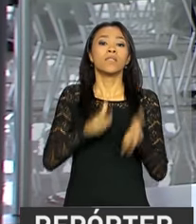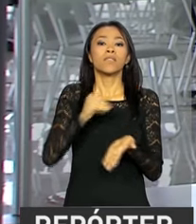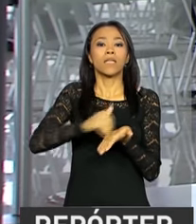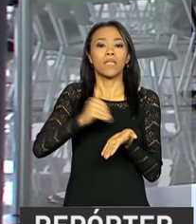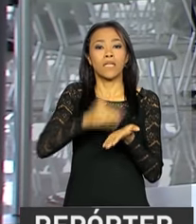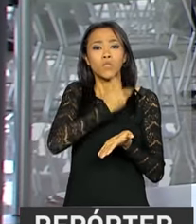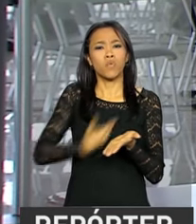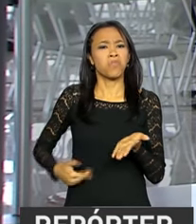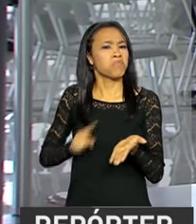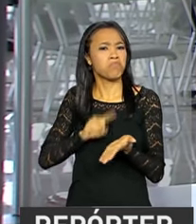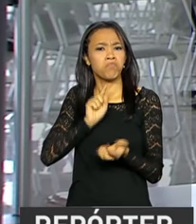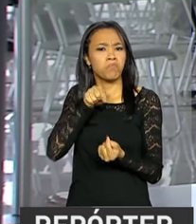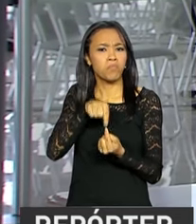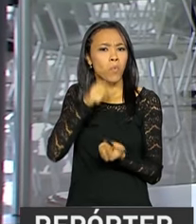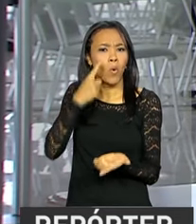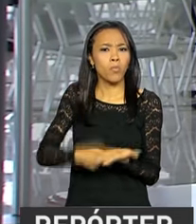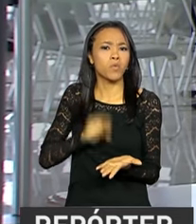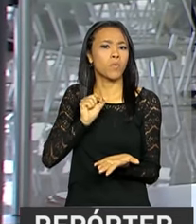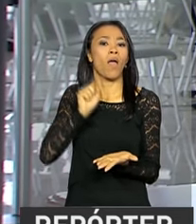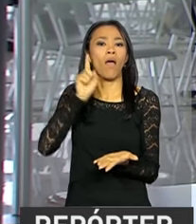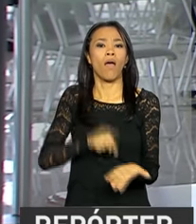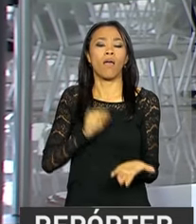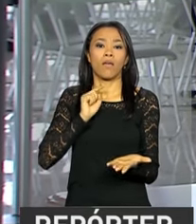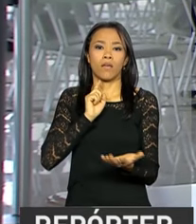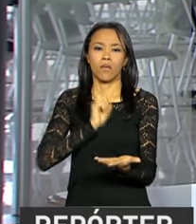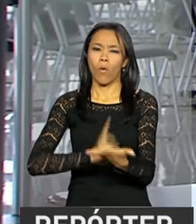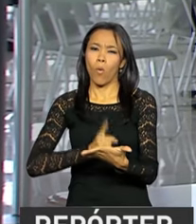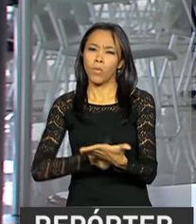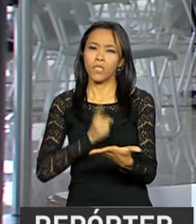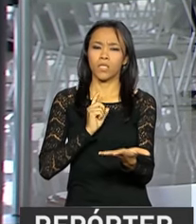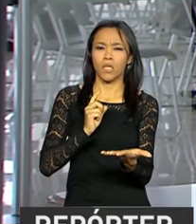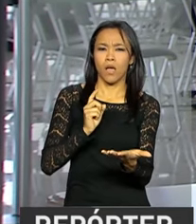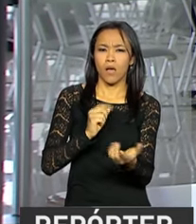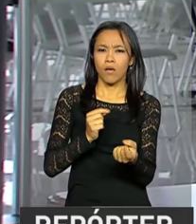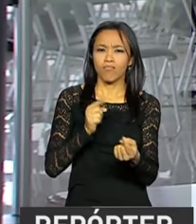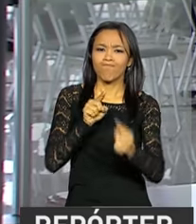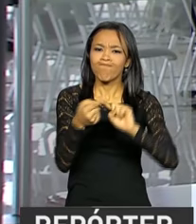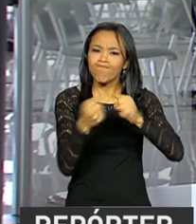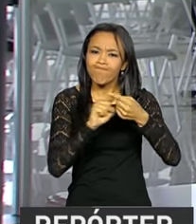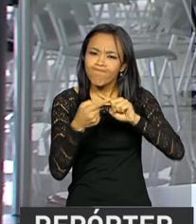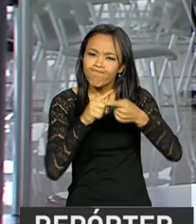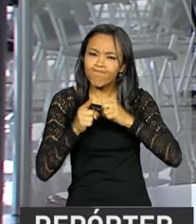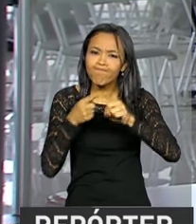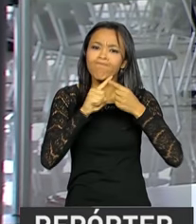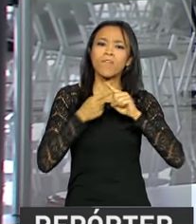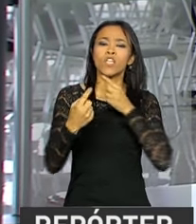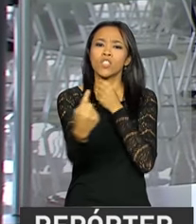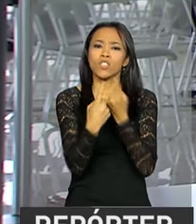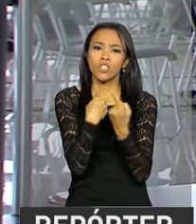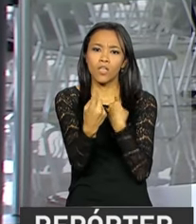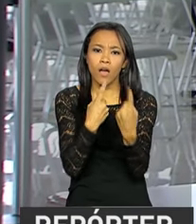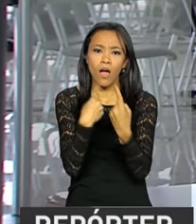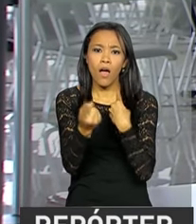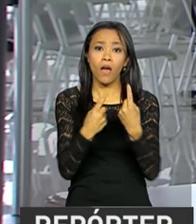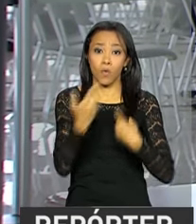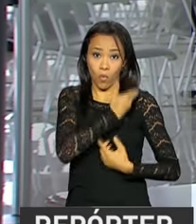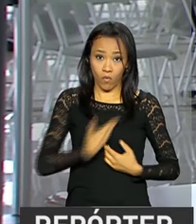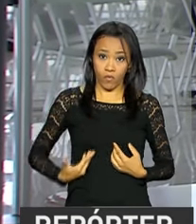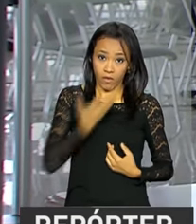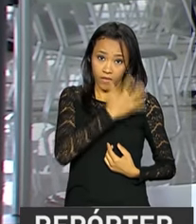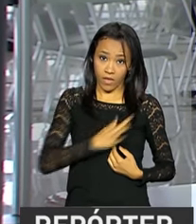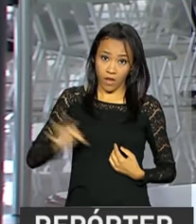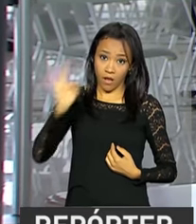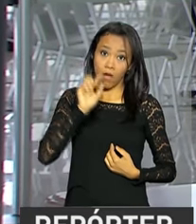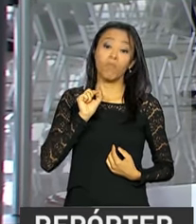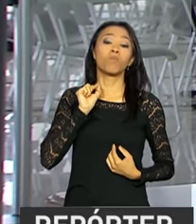é responsável, portanto, pela articulação política do governo federal, por conduzir o diálogo do governo federal, do